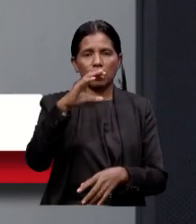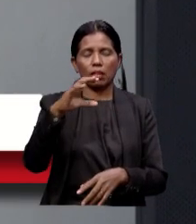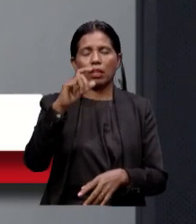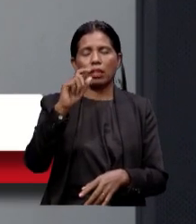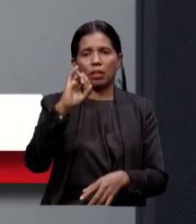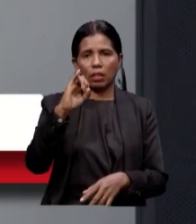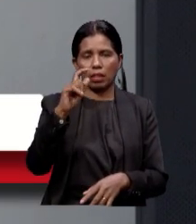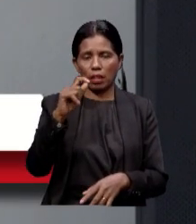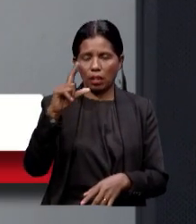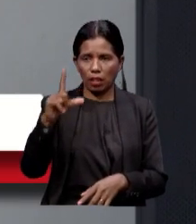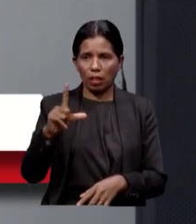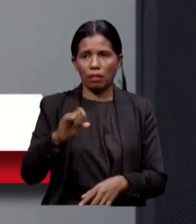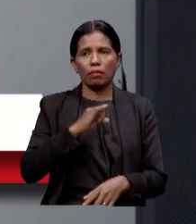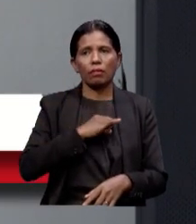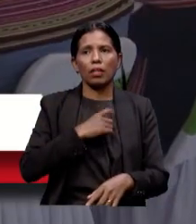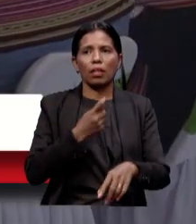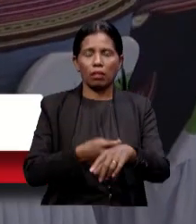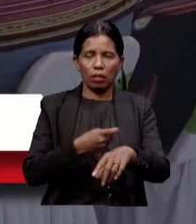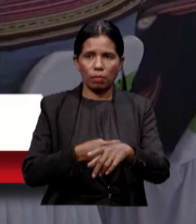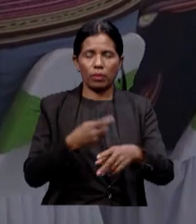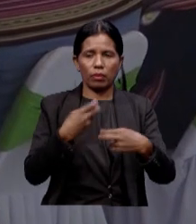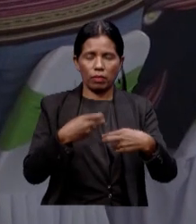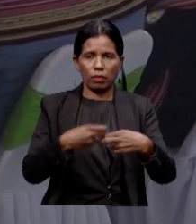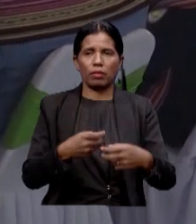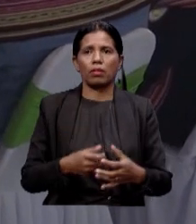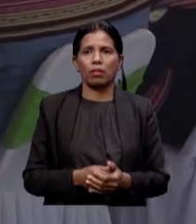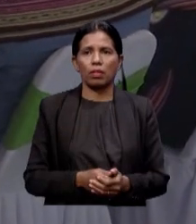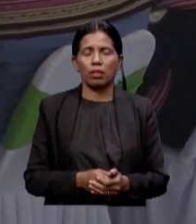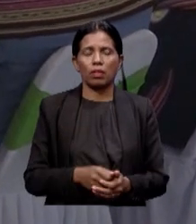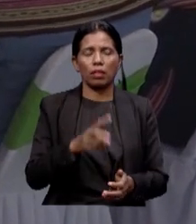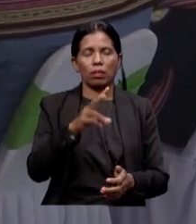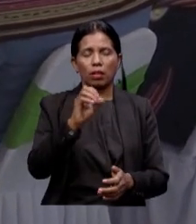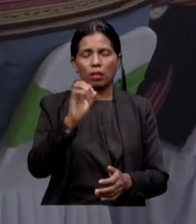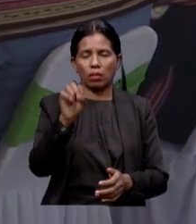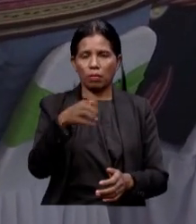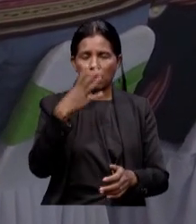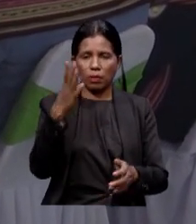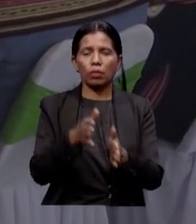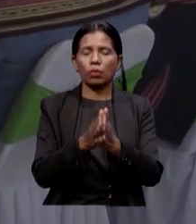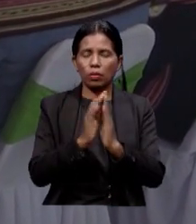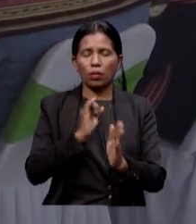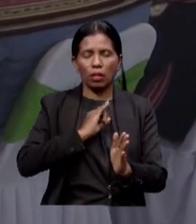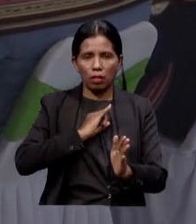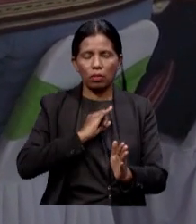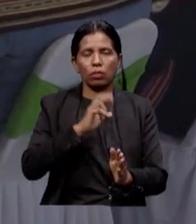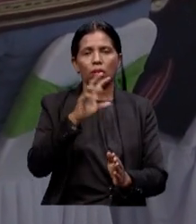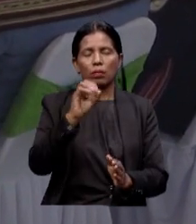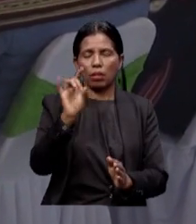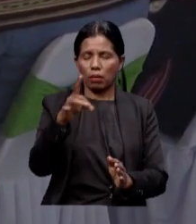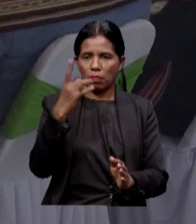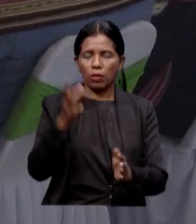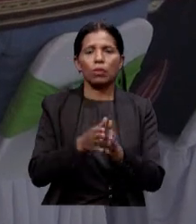Botser, ao tempo, sucedeu todo já. E aqueles 2014, Russo-Hal, 2018, Russo-Hal, e